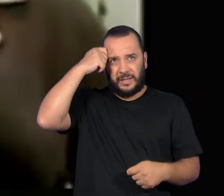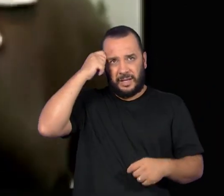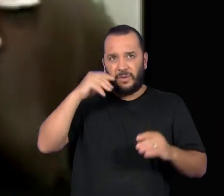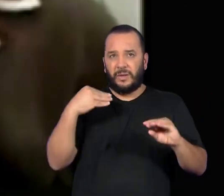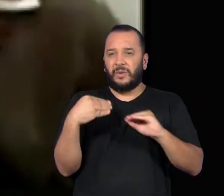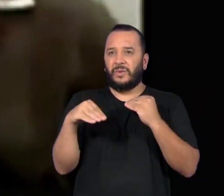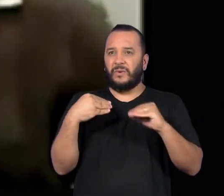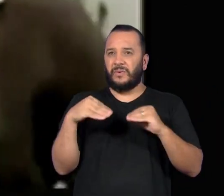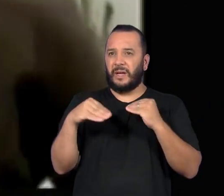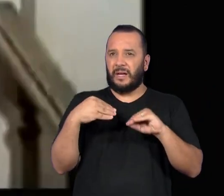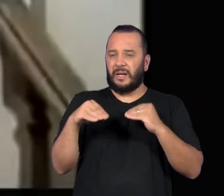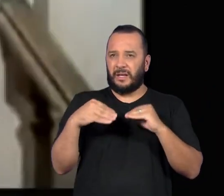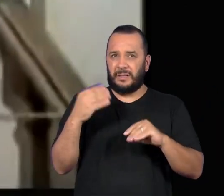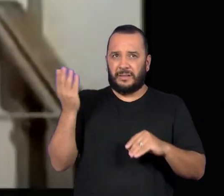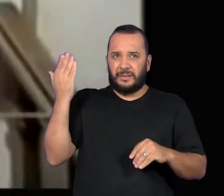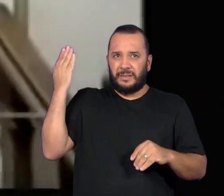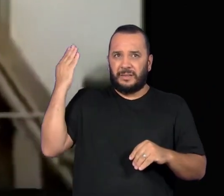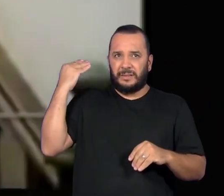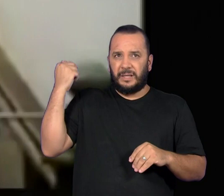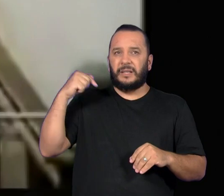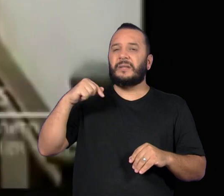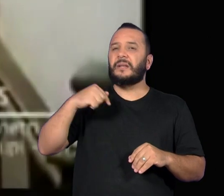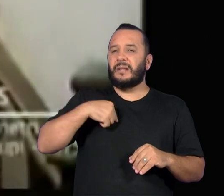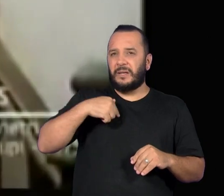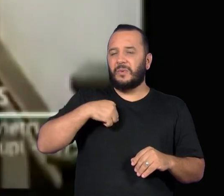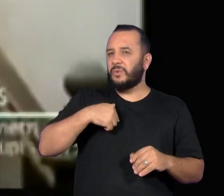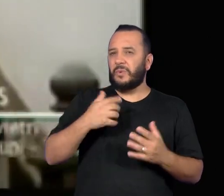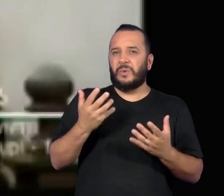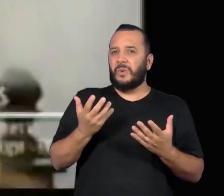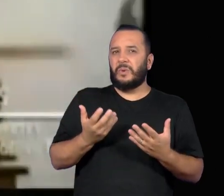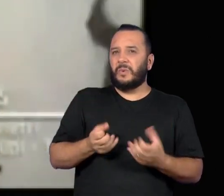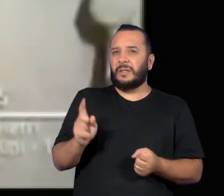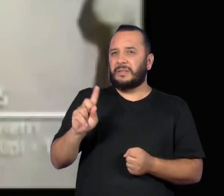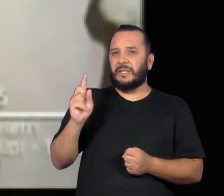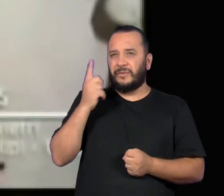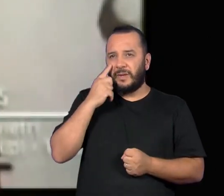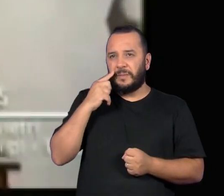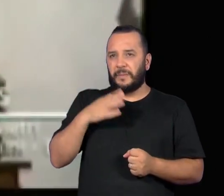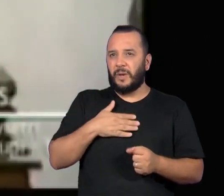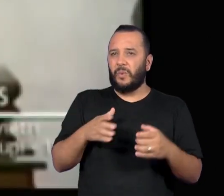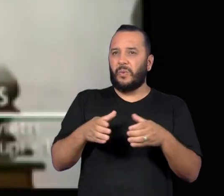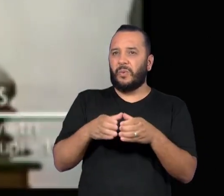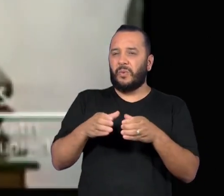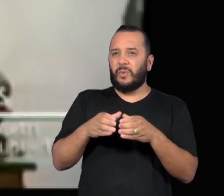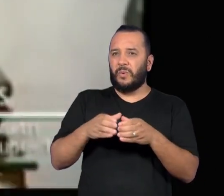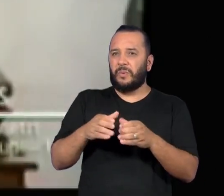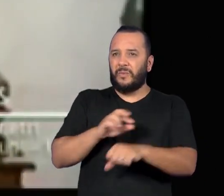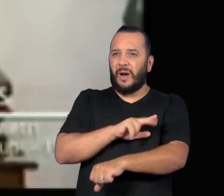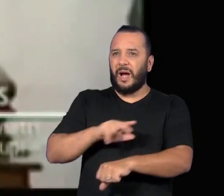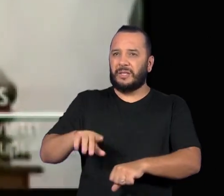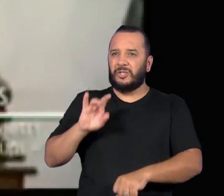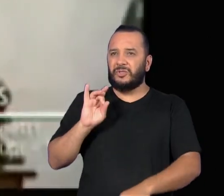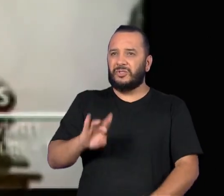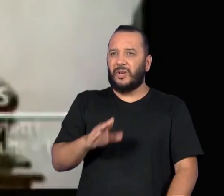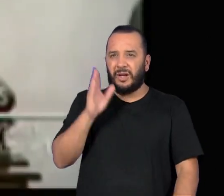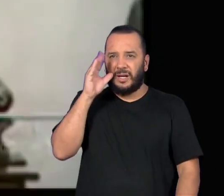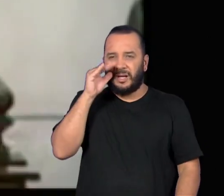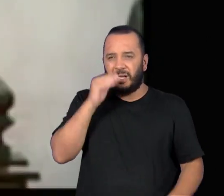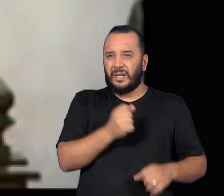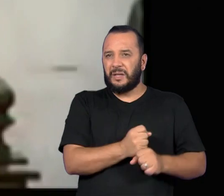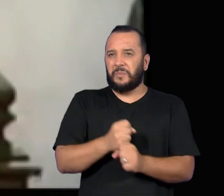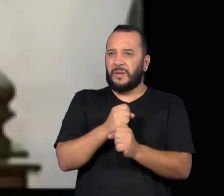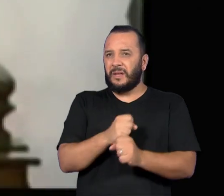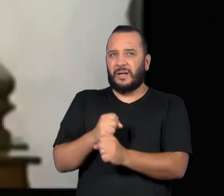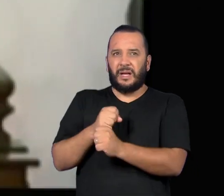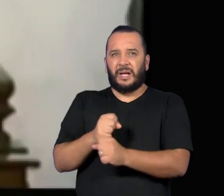época certamente vieram da minha recusa em aceitar ver o meu grupo racial somente em papéis de pessoas em situações